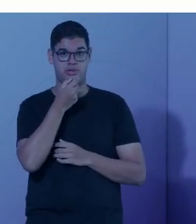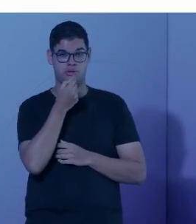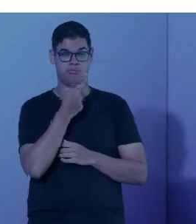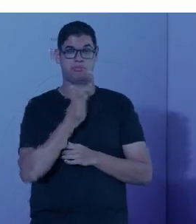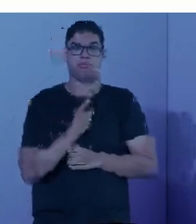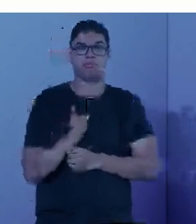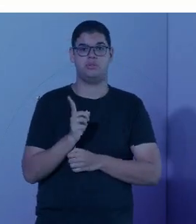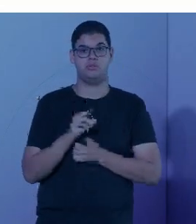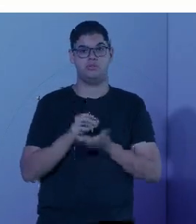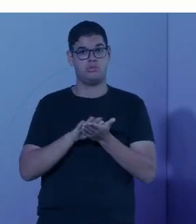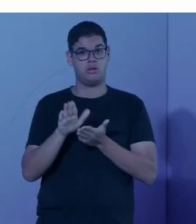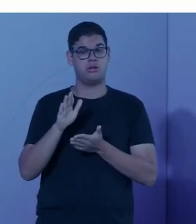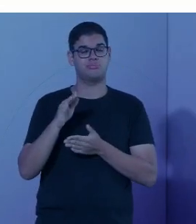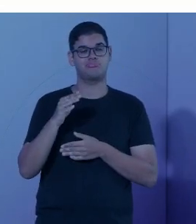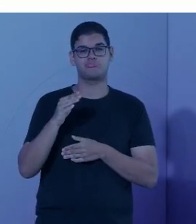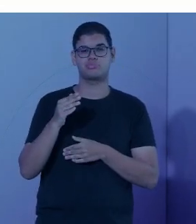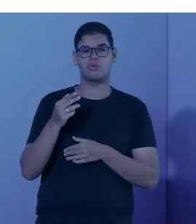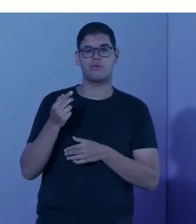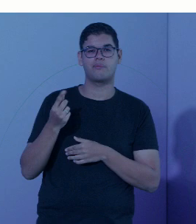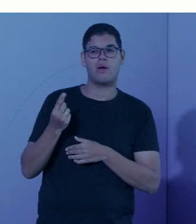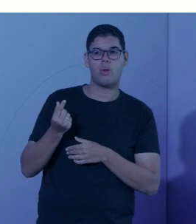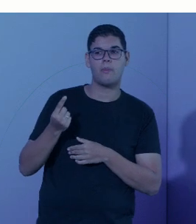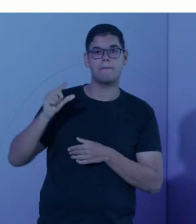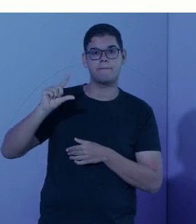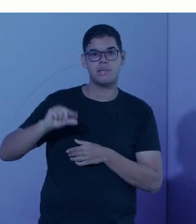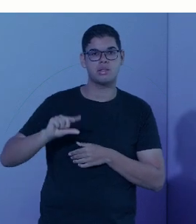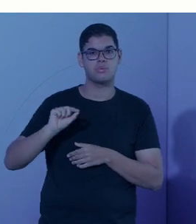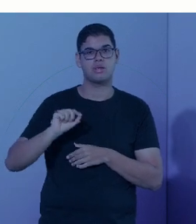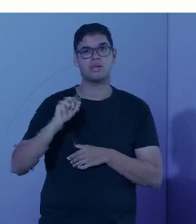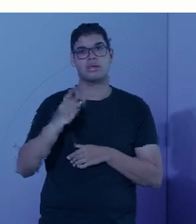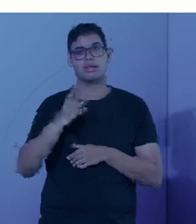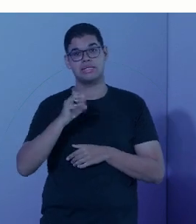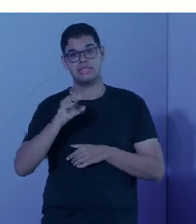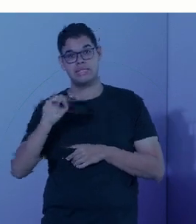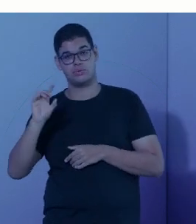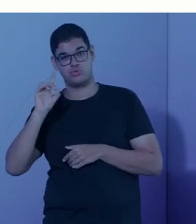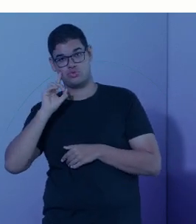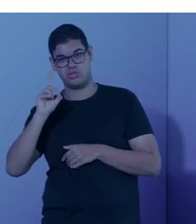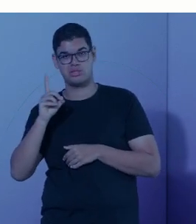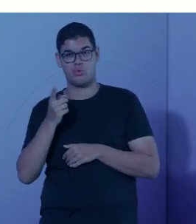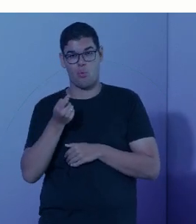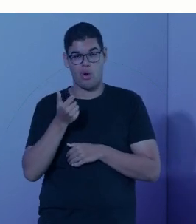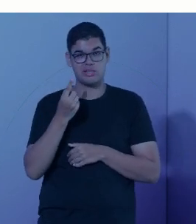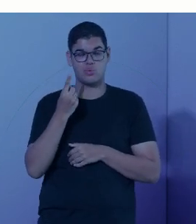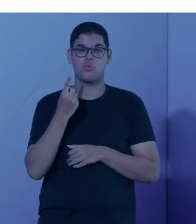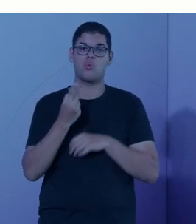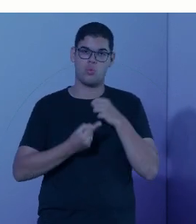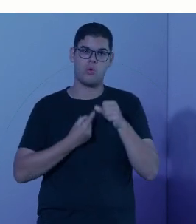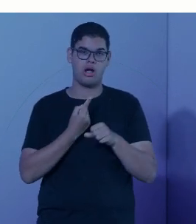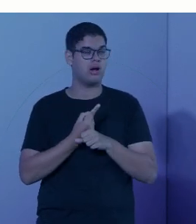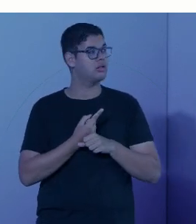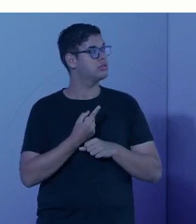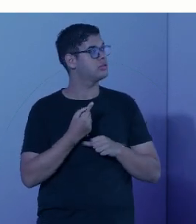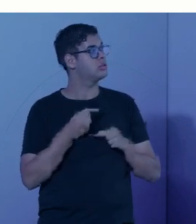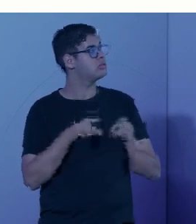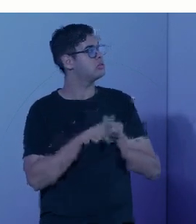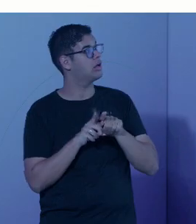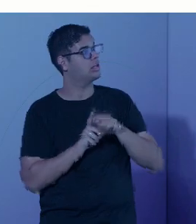o valor mínimo foi de 300 dias para doenças raras, 204 para doença prevalente. Valor